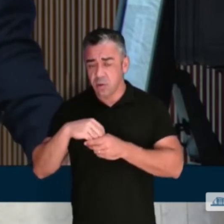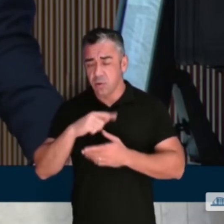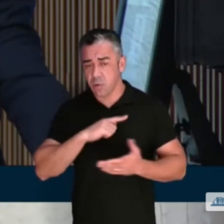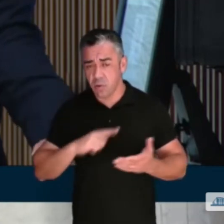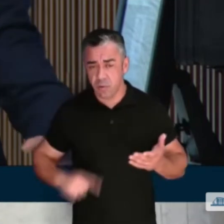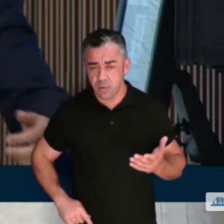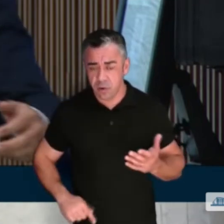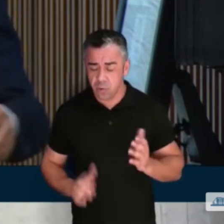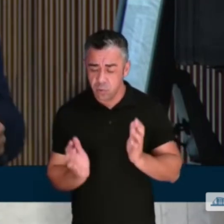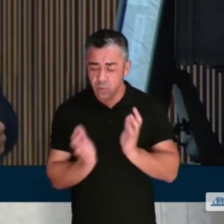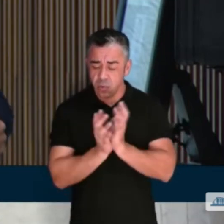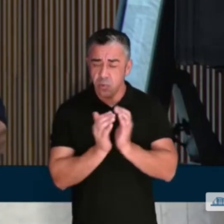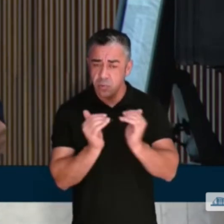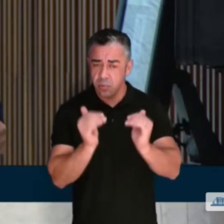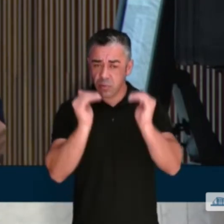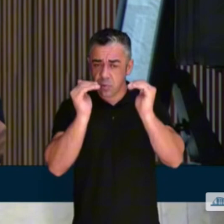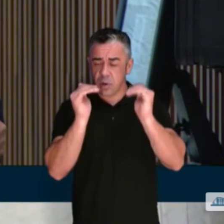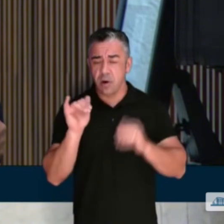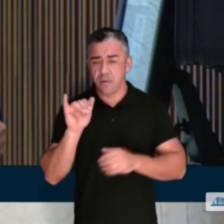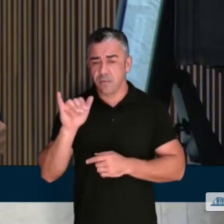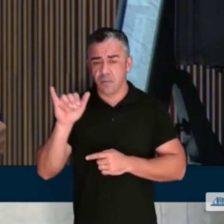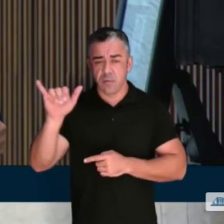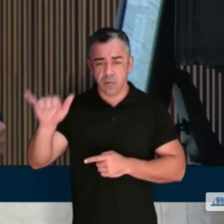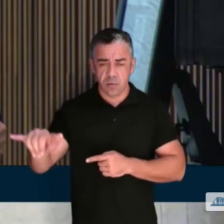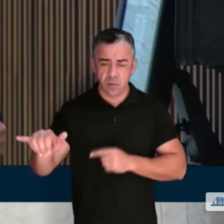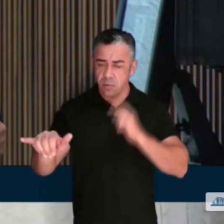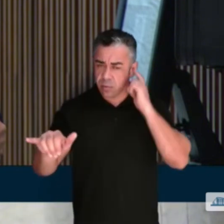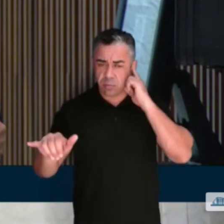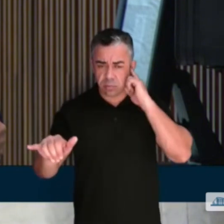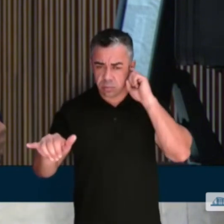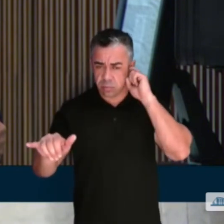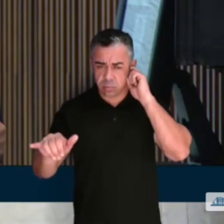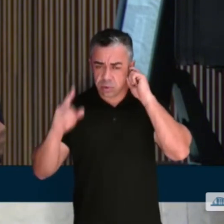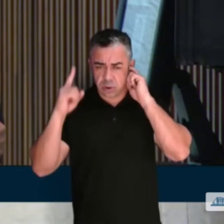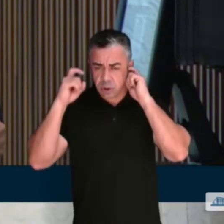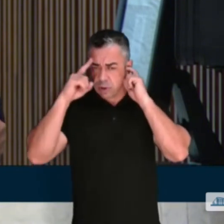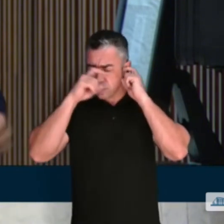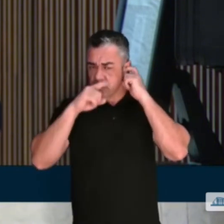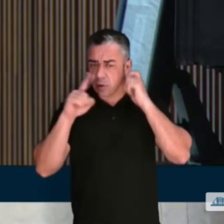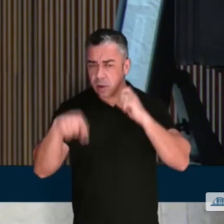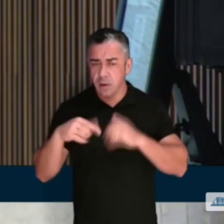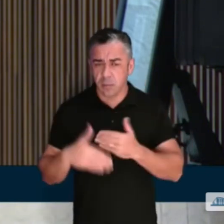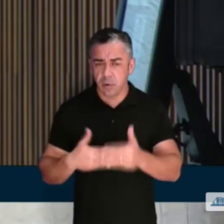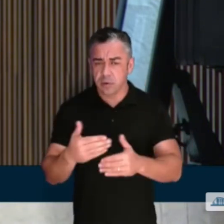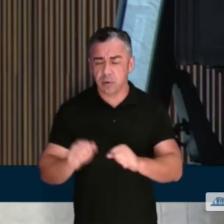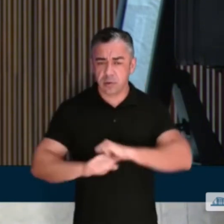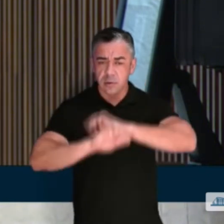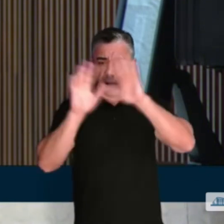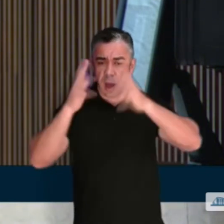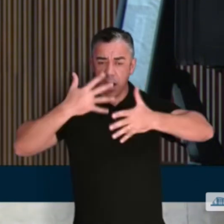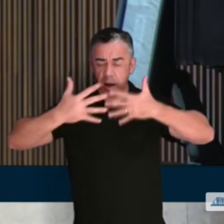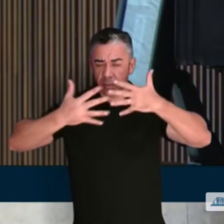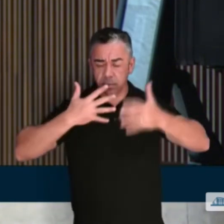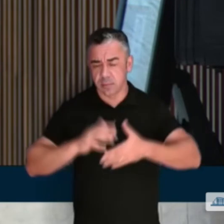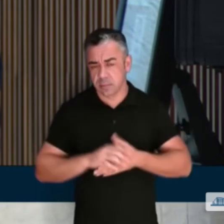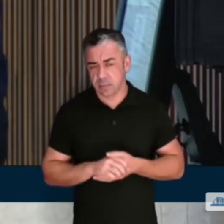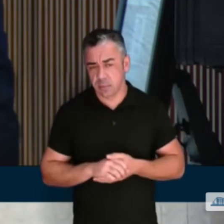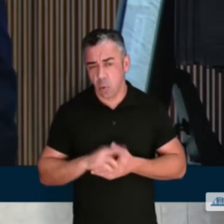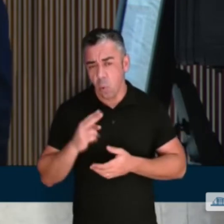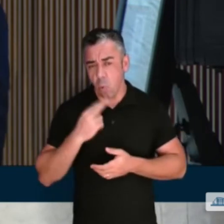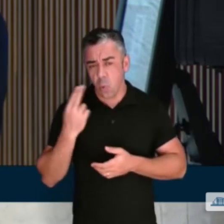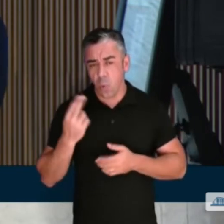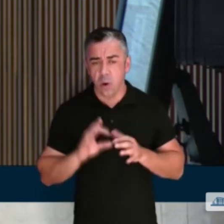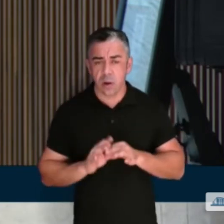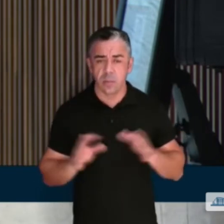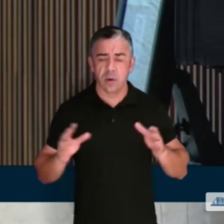alta cúpula, a voos e, de repente, dificultar o processo de transparência? Ou é